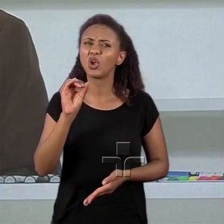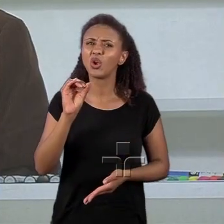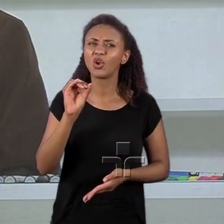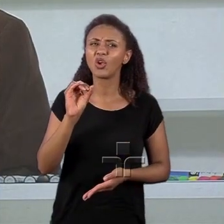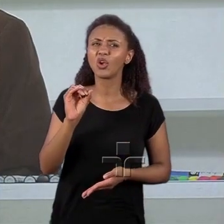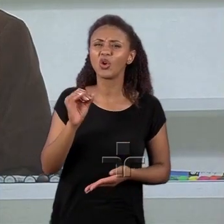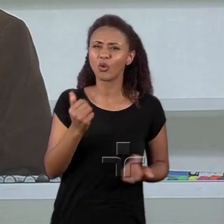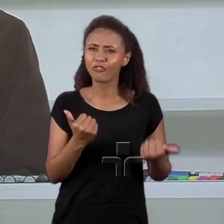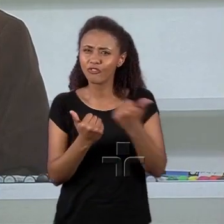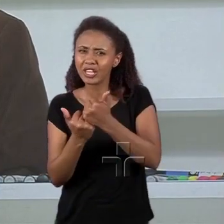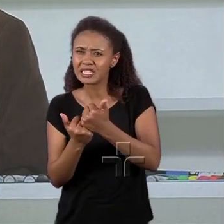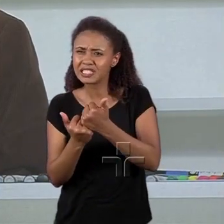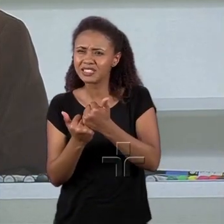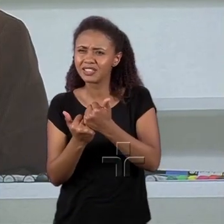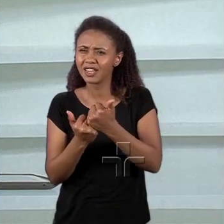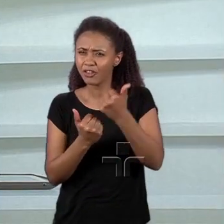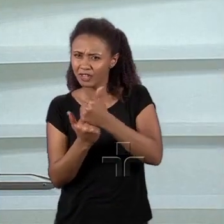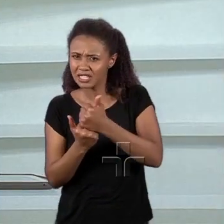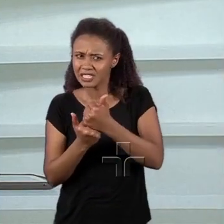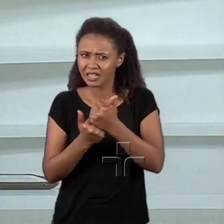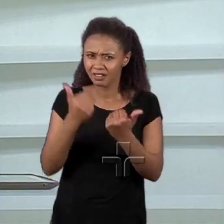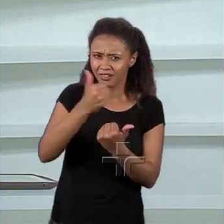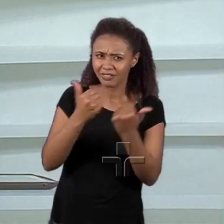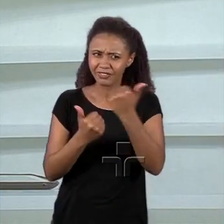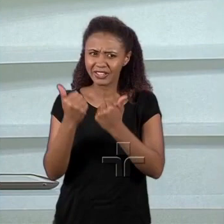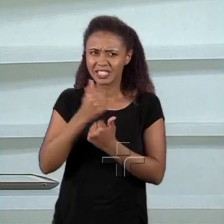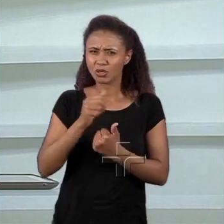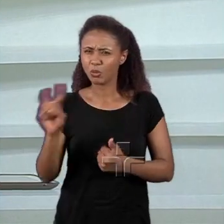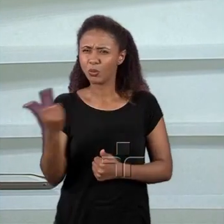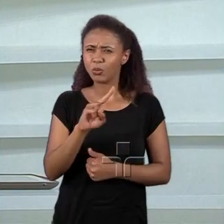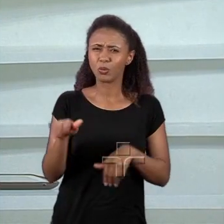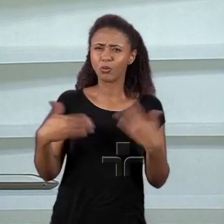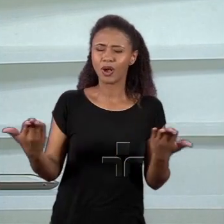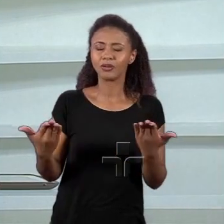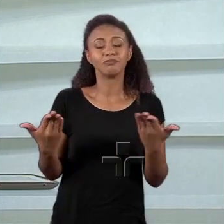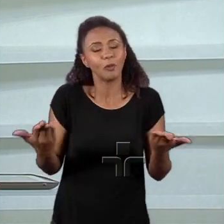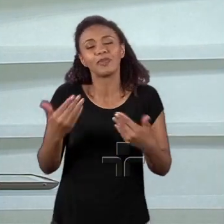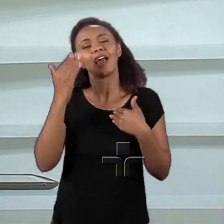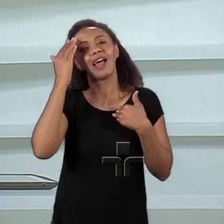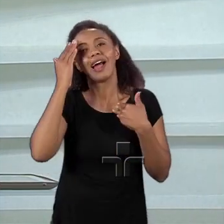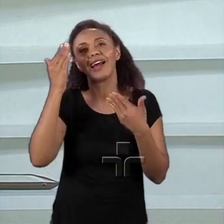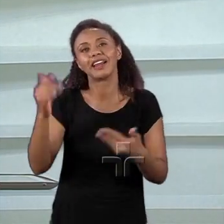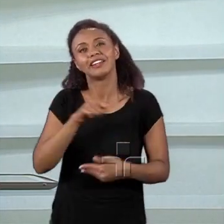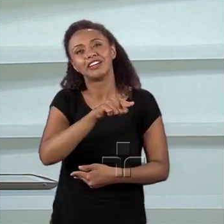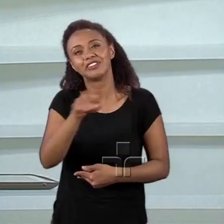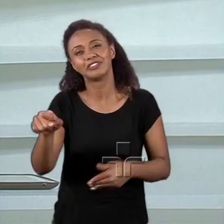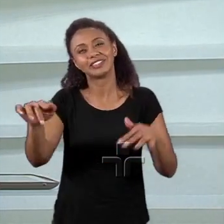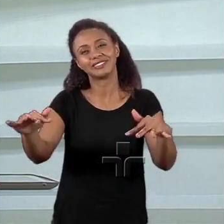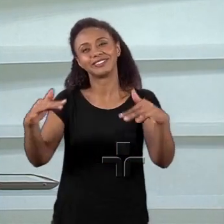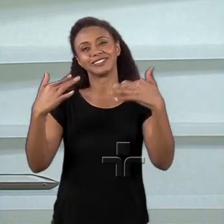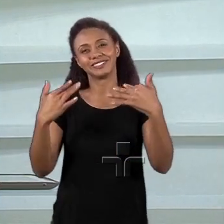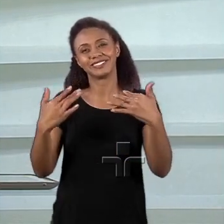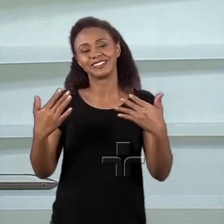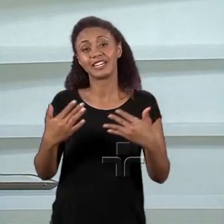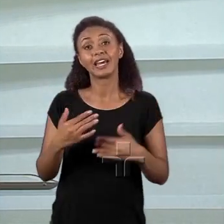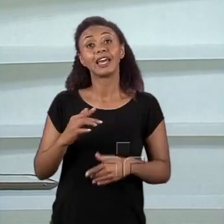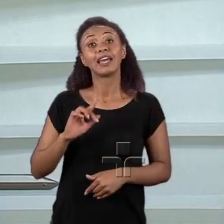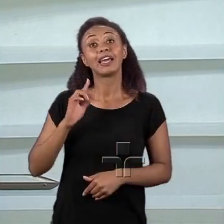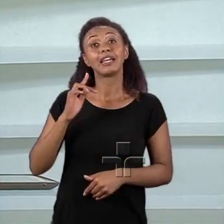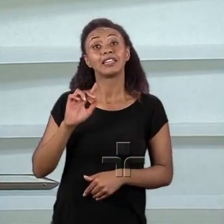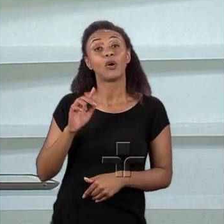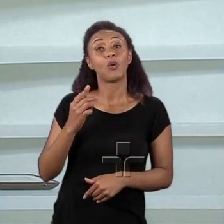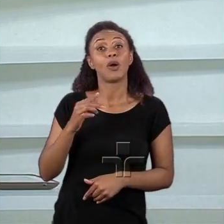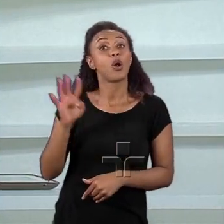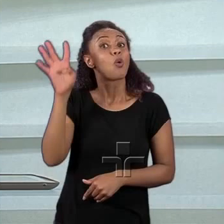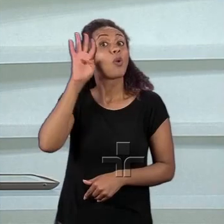vice-versa? Vice-versa. Vice-versa. Então, agradeço também a você que nos acompanhou até agora. Esperamos vocês depois de amanhã,